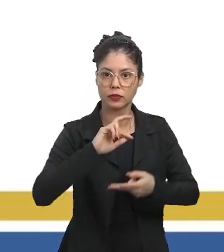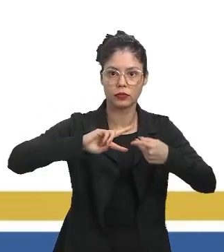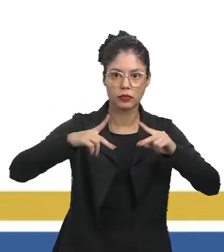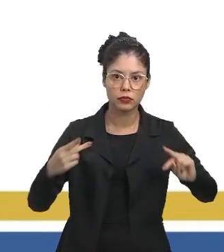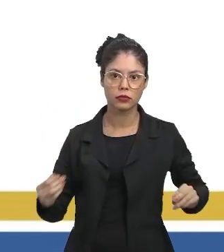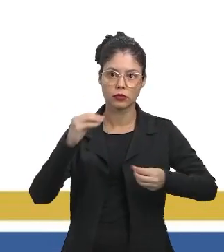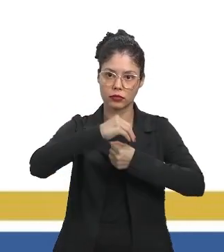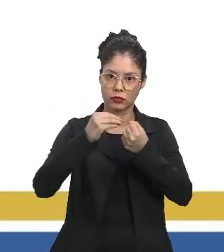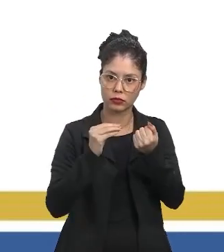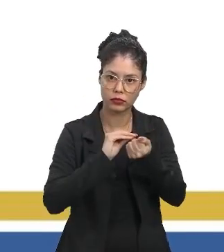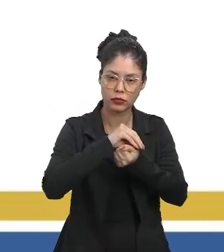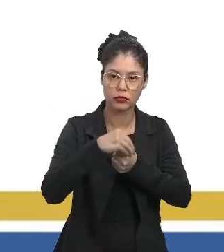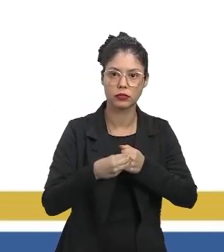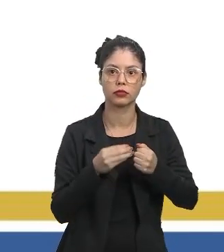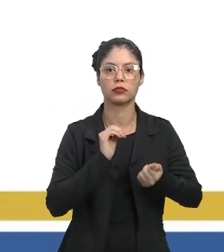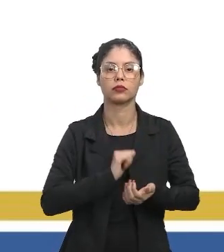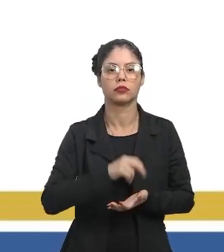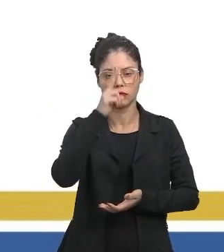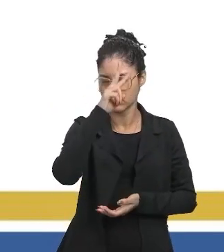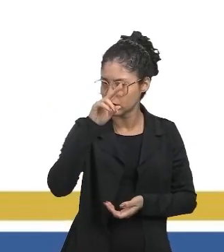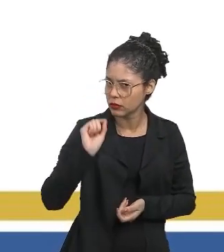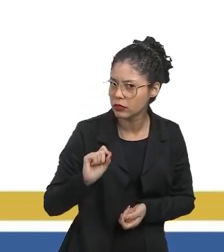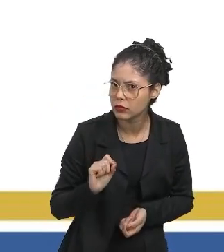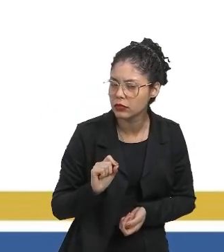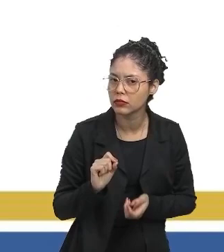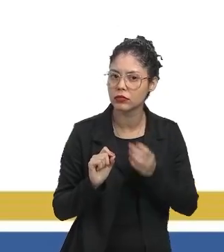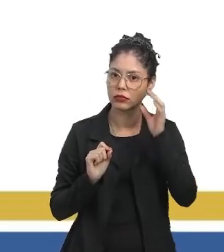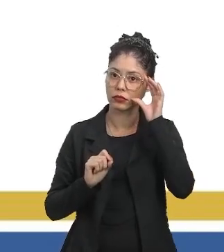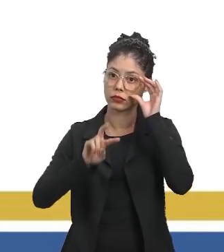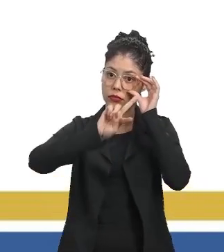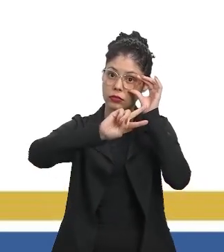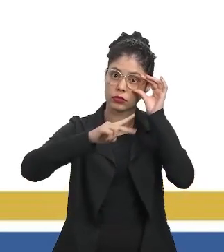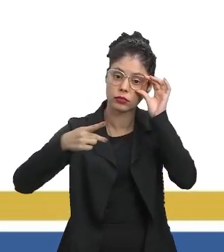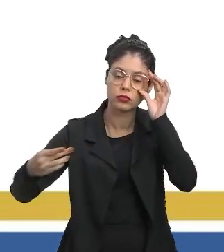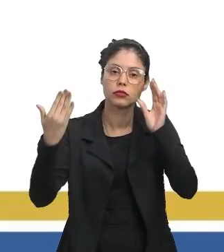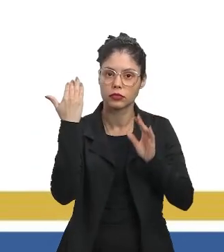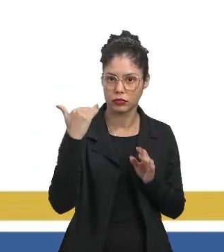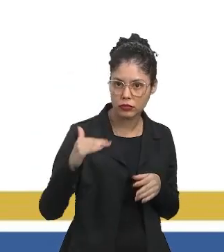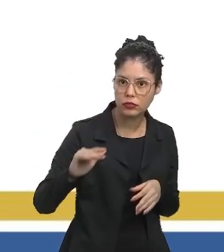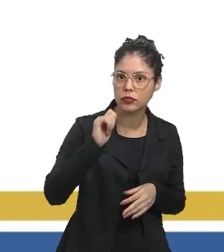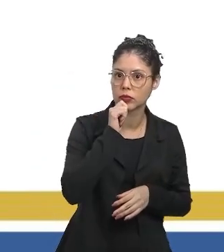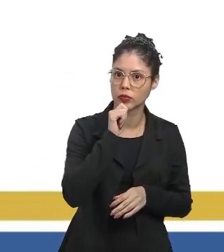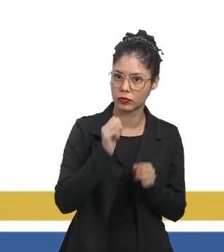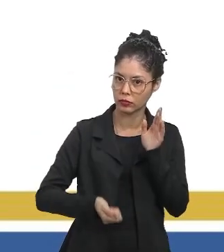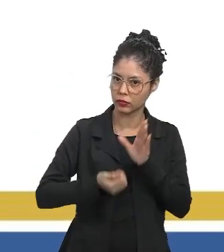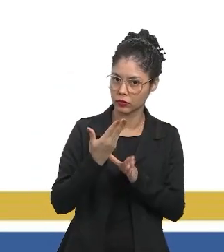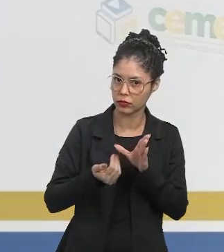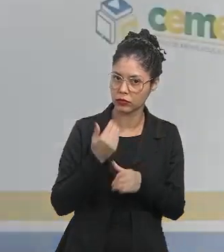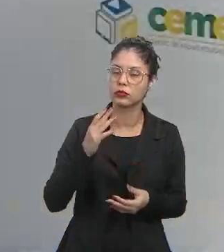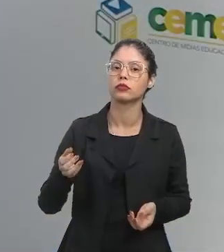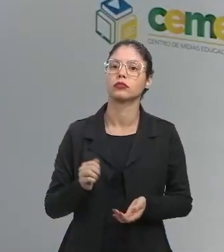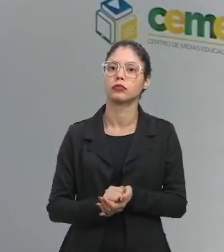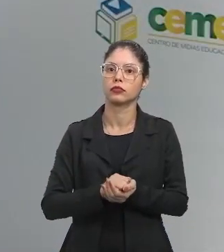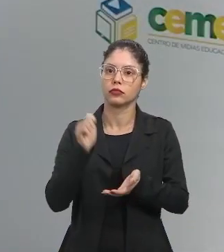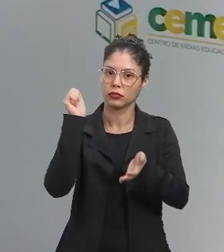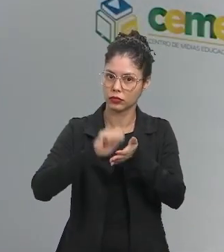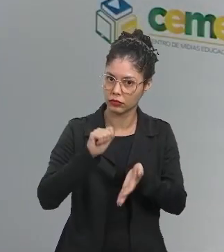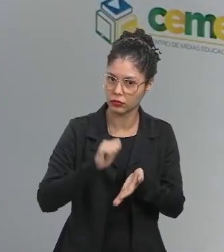genética molecular, só para lembrar, o RNA mensageiro ele foi produzido a partir da